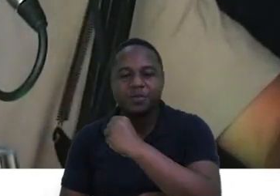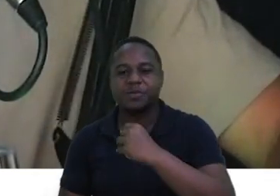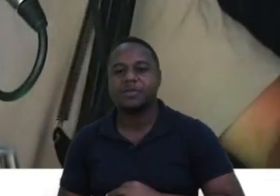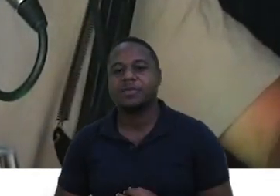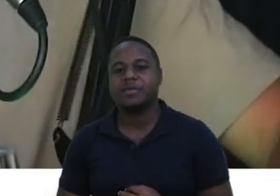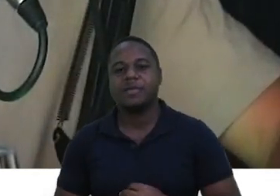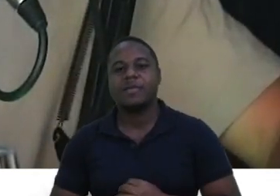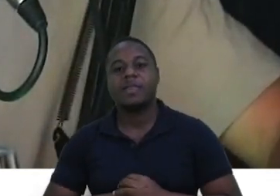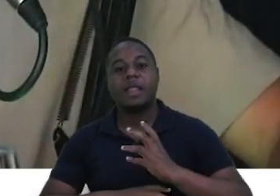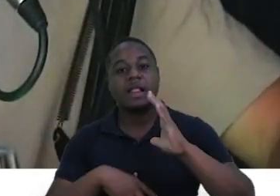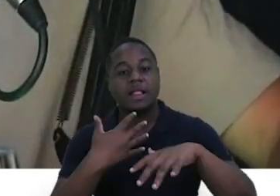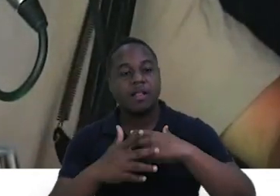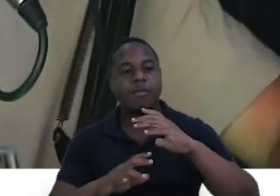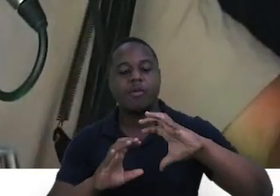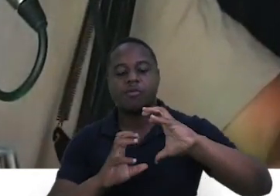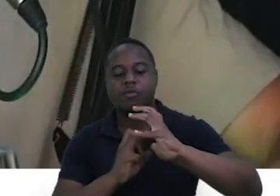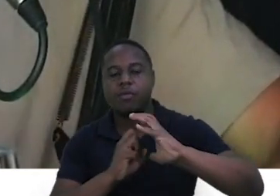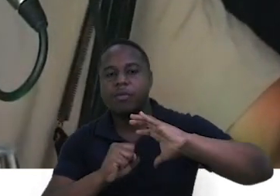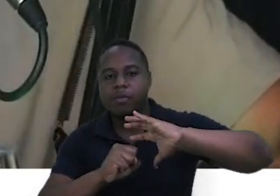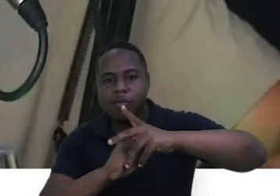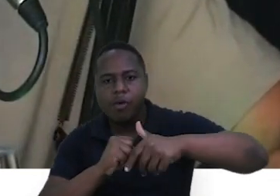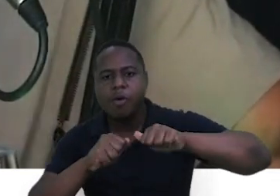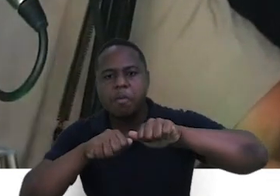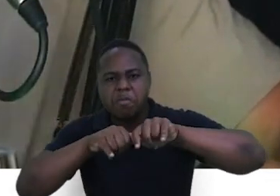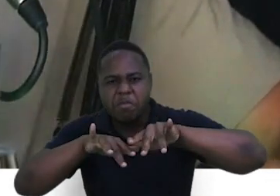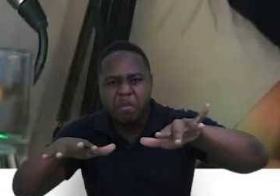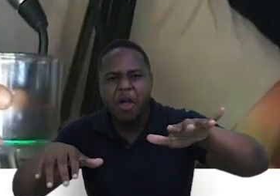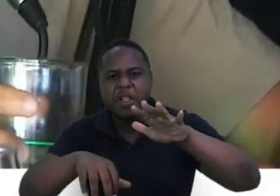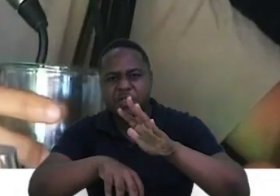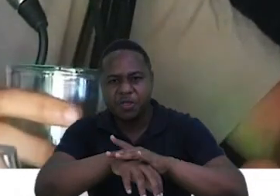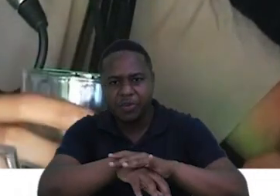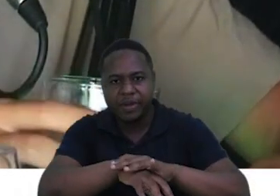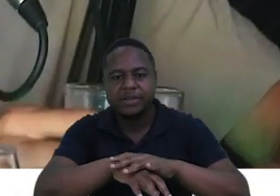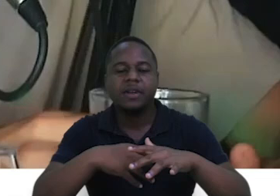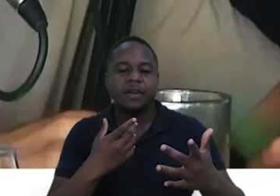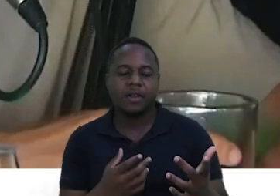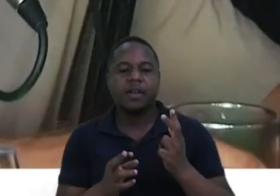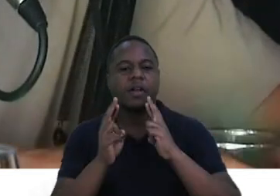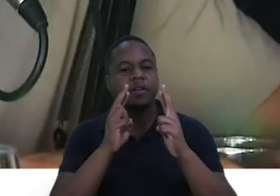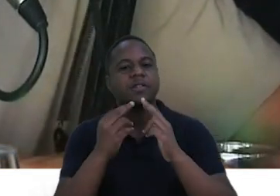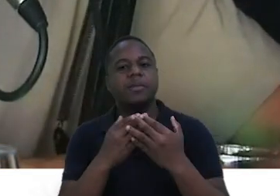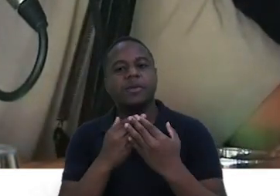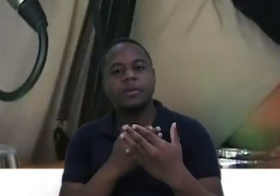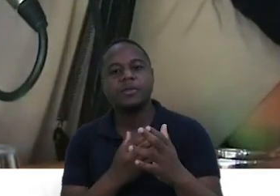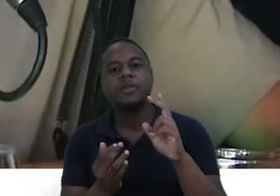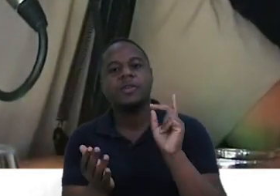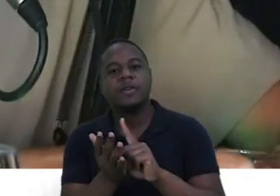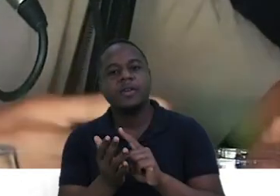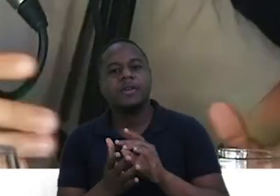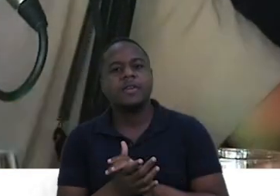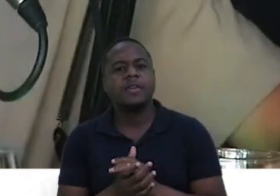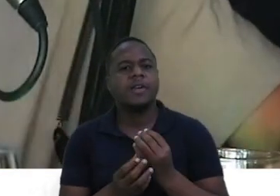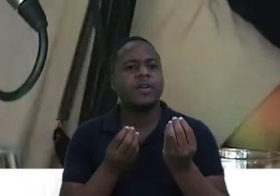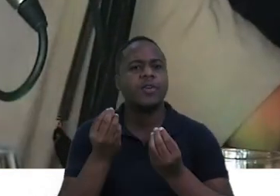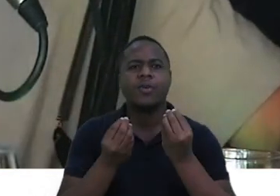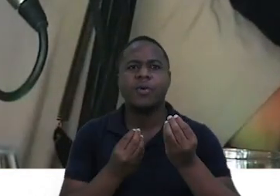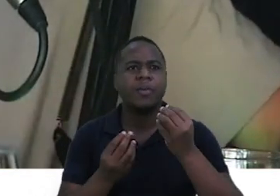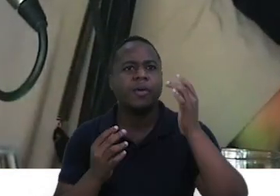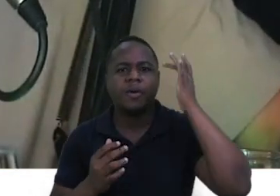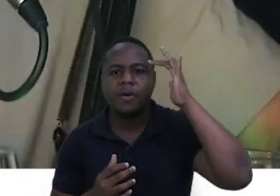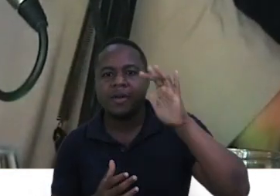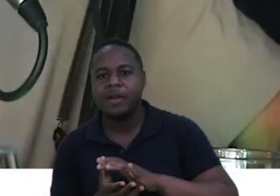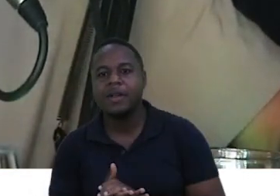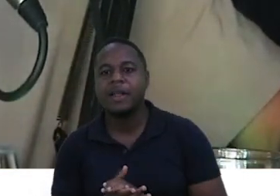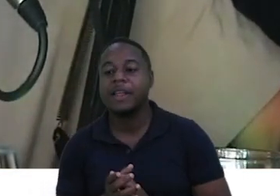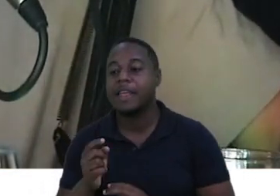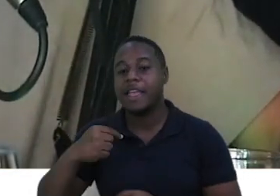muito esse vínculo durante a pandemia, né, que veio. Foi quando a gente iniciou também o relacionamento, ainda entendendo como seria. Eu em